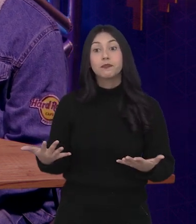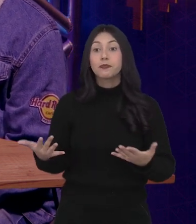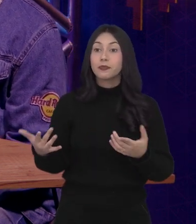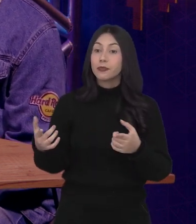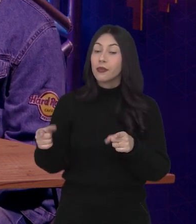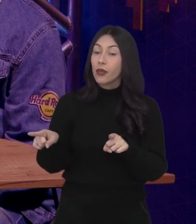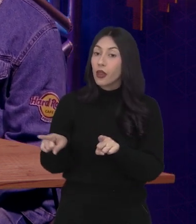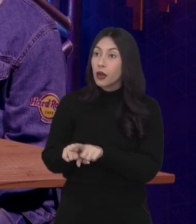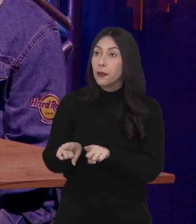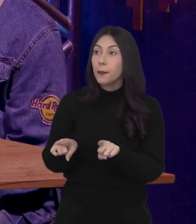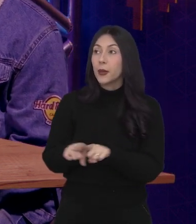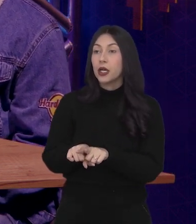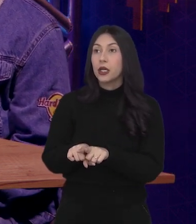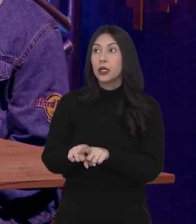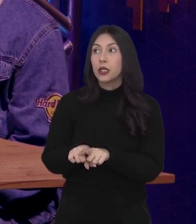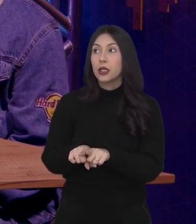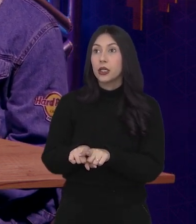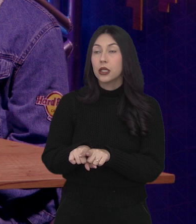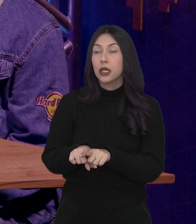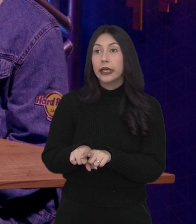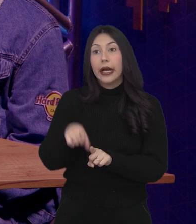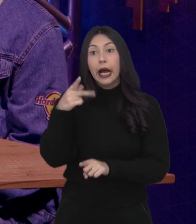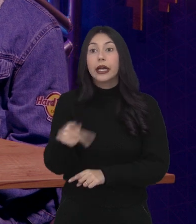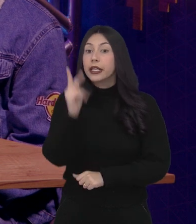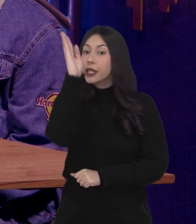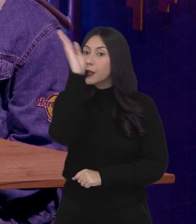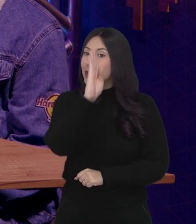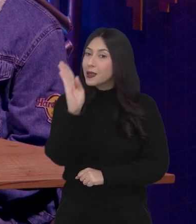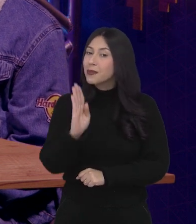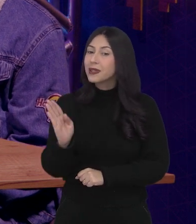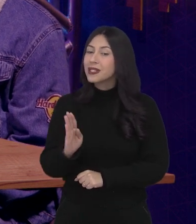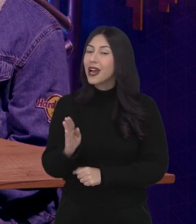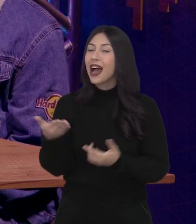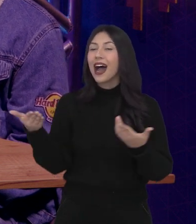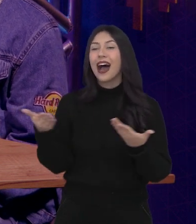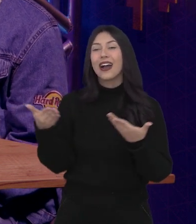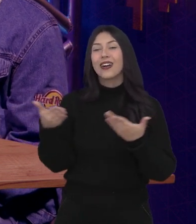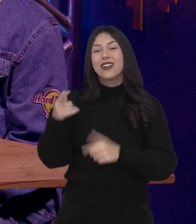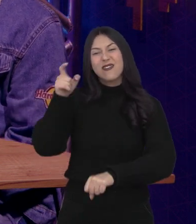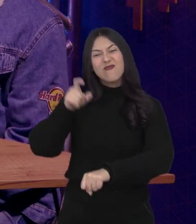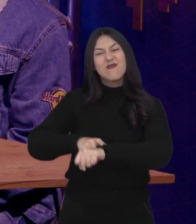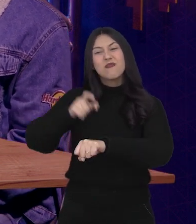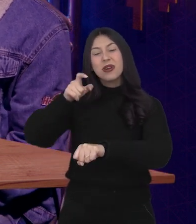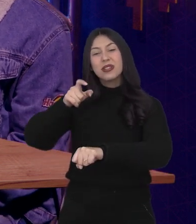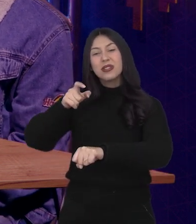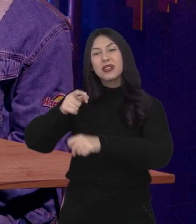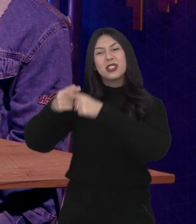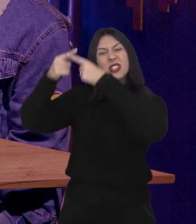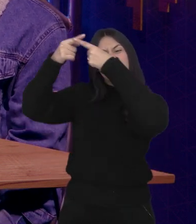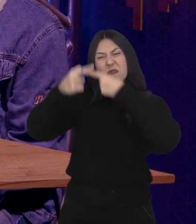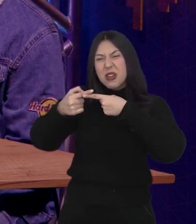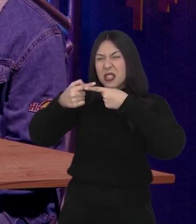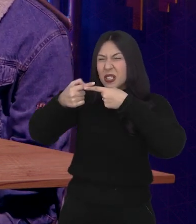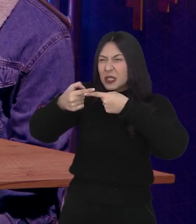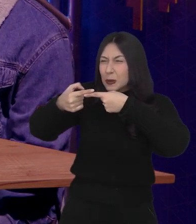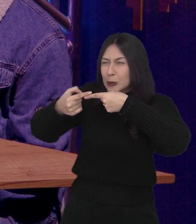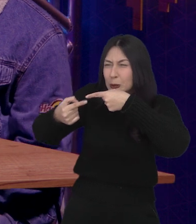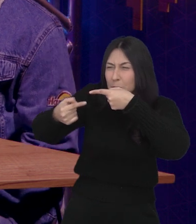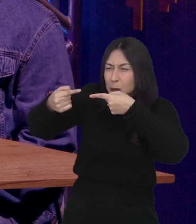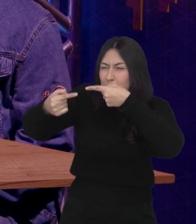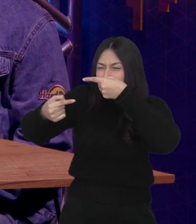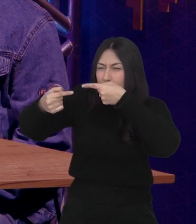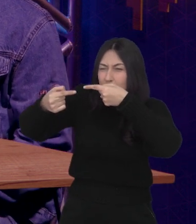tem também aqui no Brasil, né? Agora falando de momentos de competição